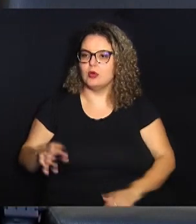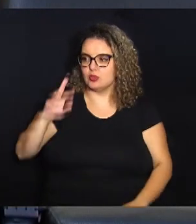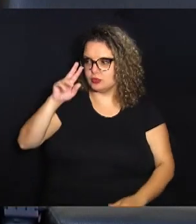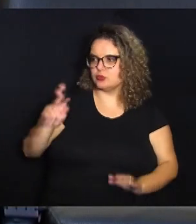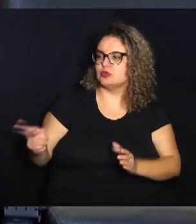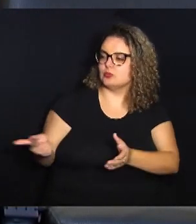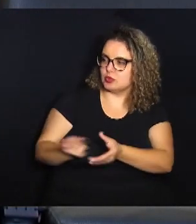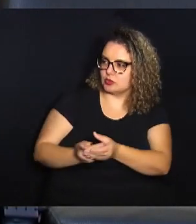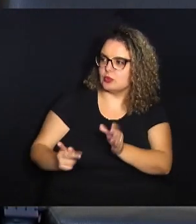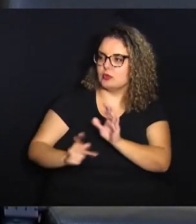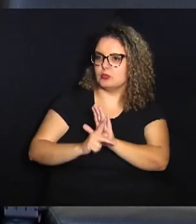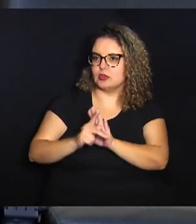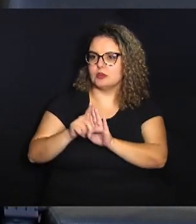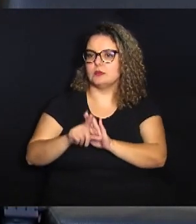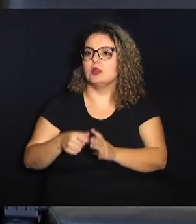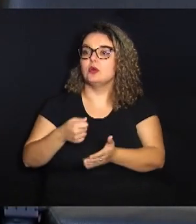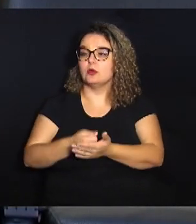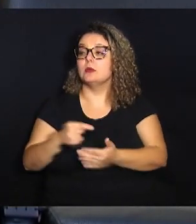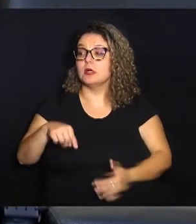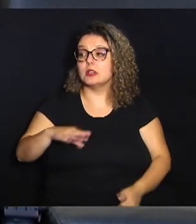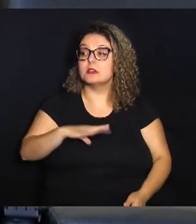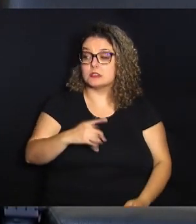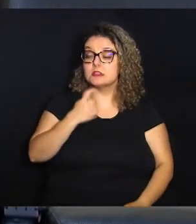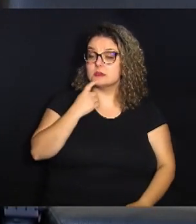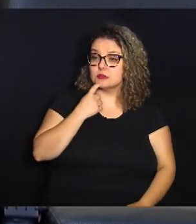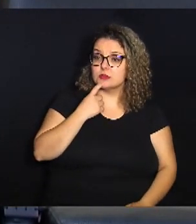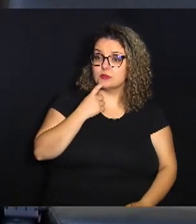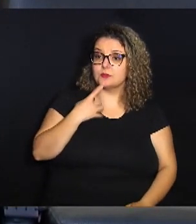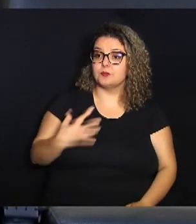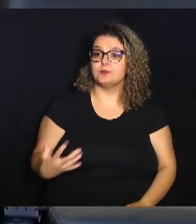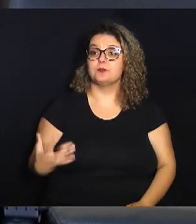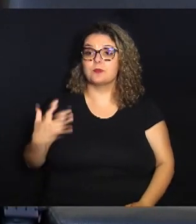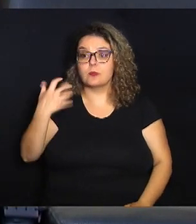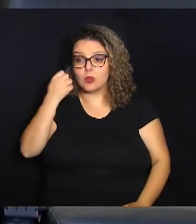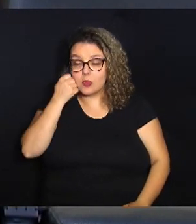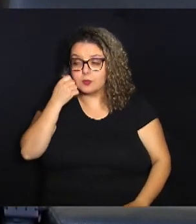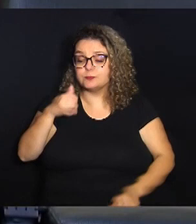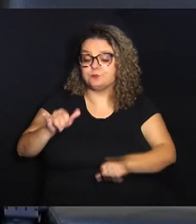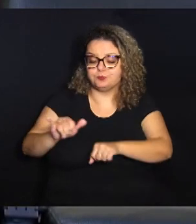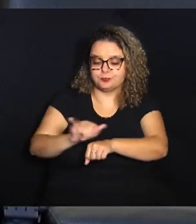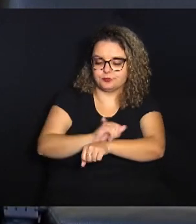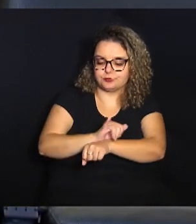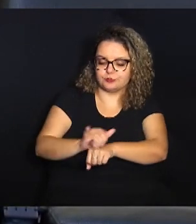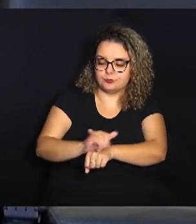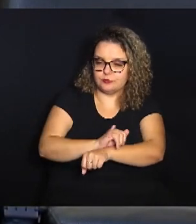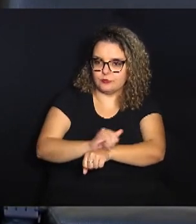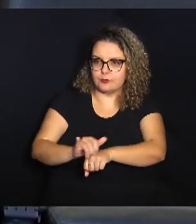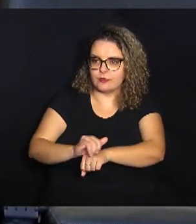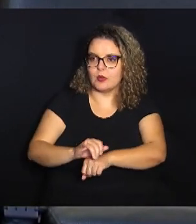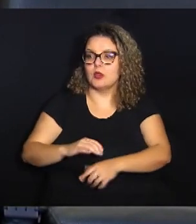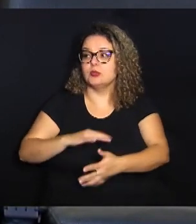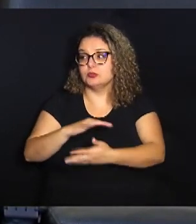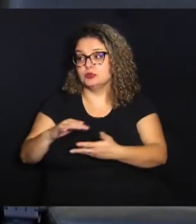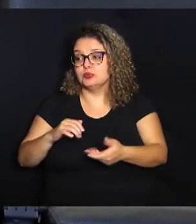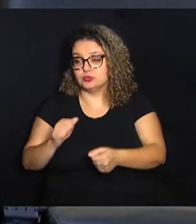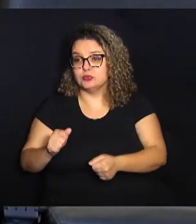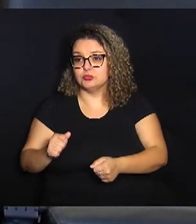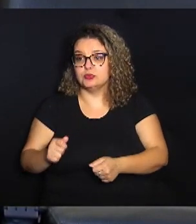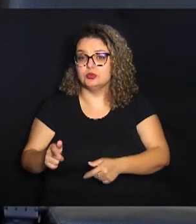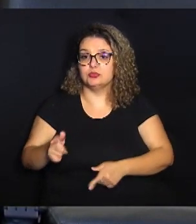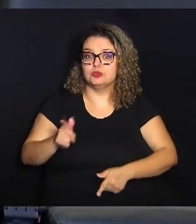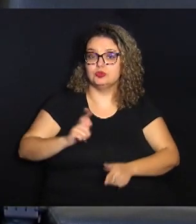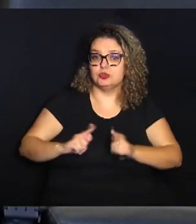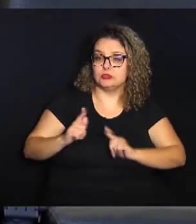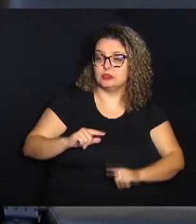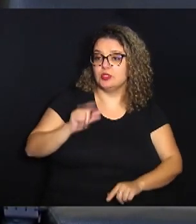tornar obrigatório aqui no município de Campinas a adoção de mecanismos sustentáveis de gestão de águas